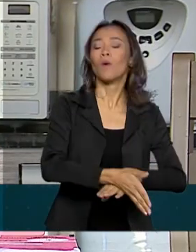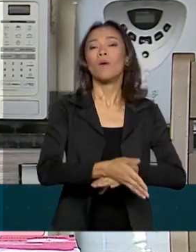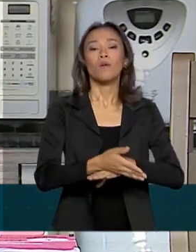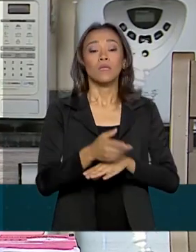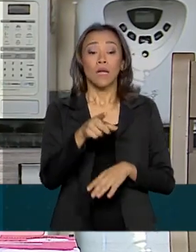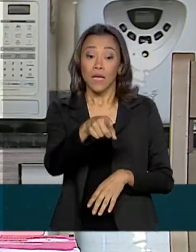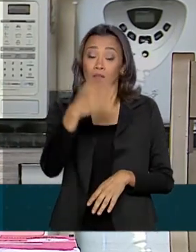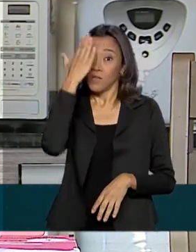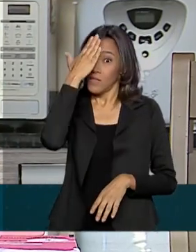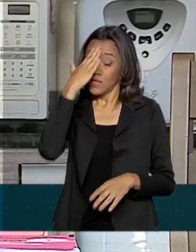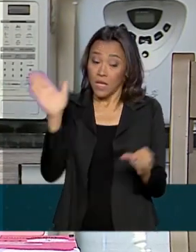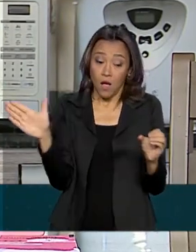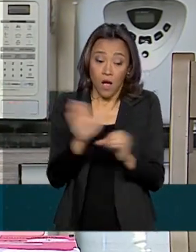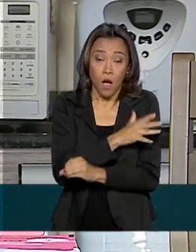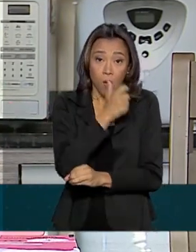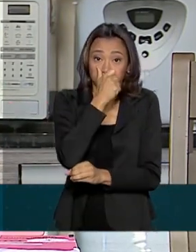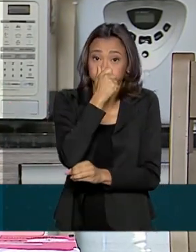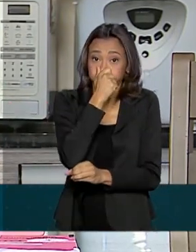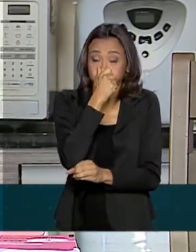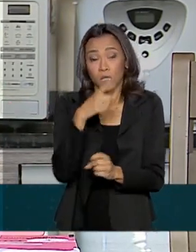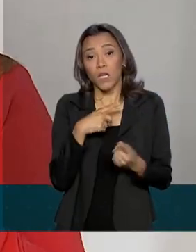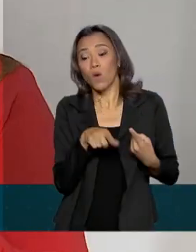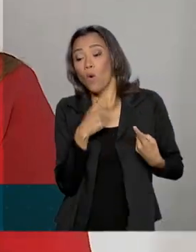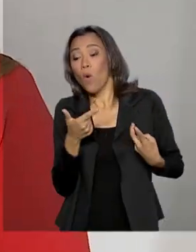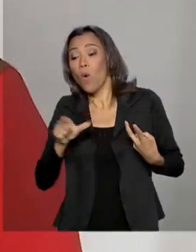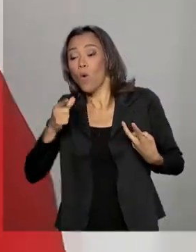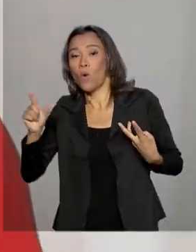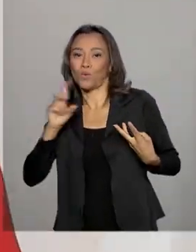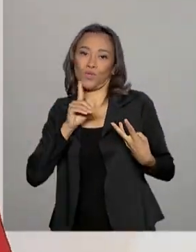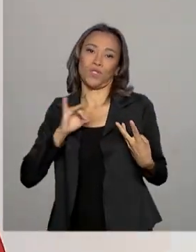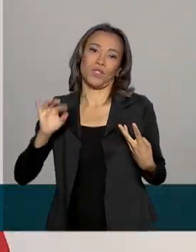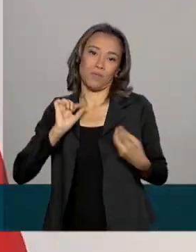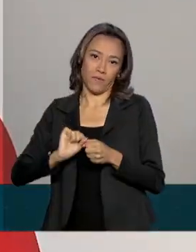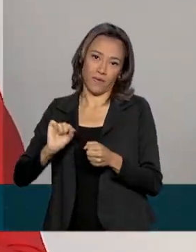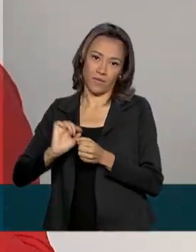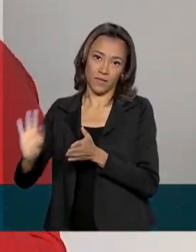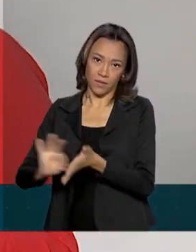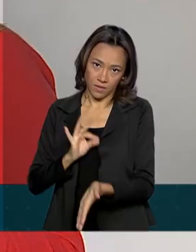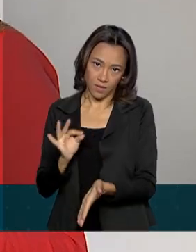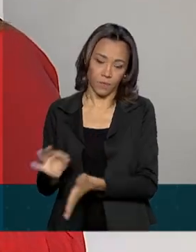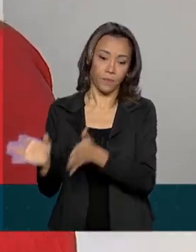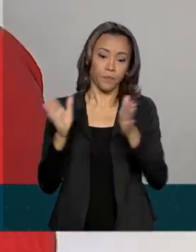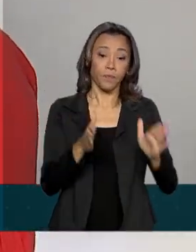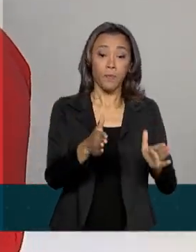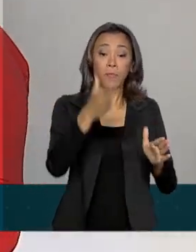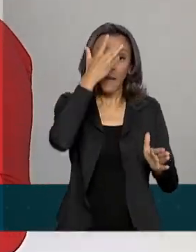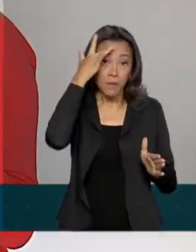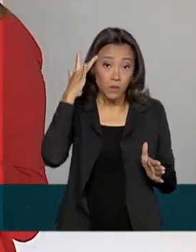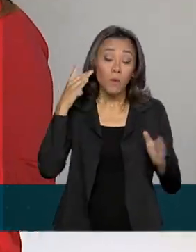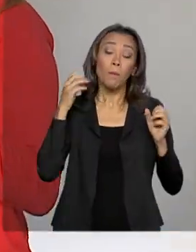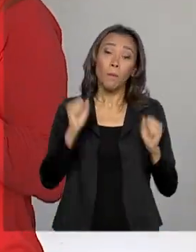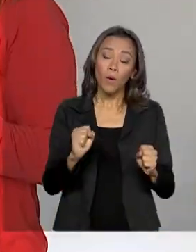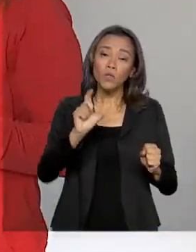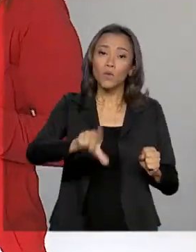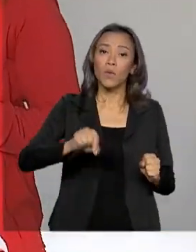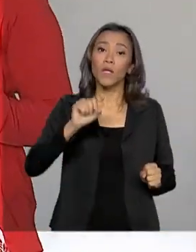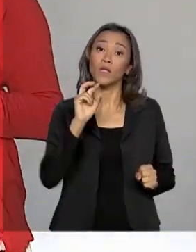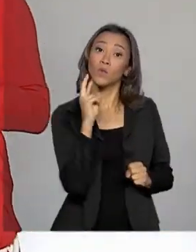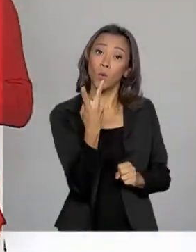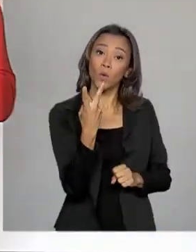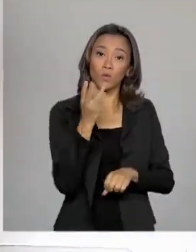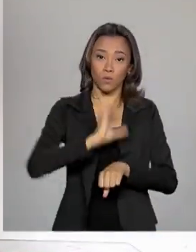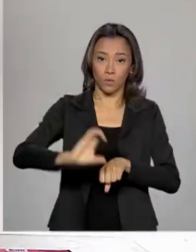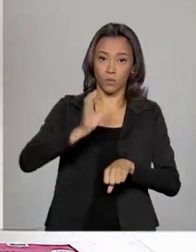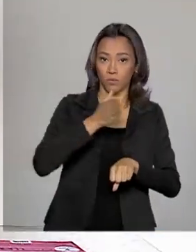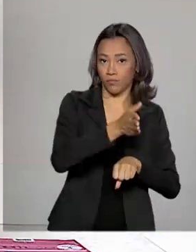se der algum problema hoje eu tenho todos os outros dias para fazer. Ao fazer a inscrição, o candidato pode escolher até duas opções de